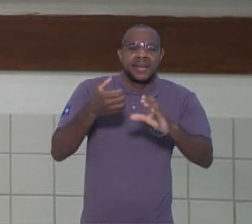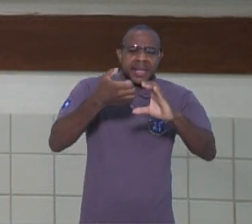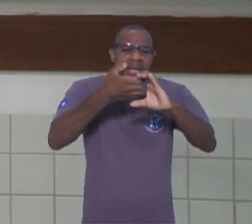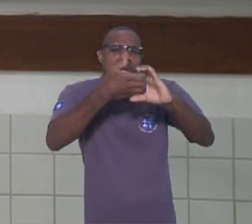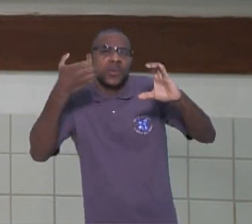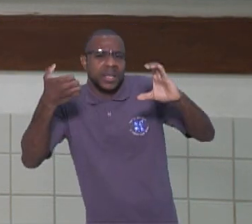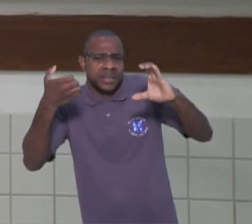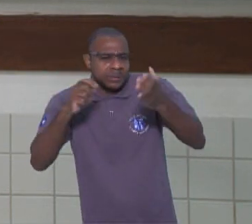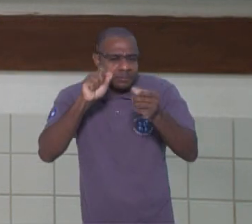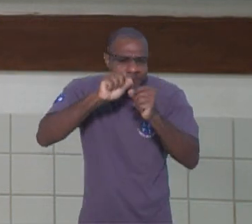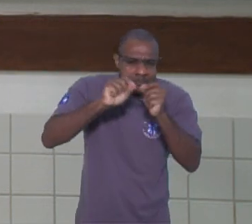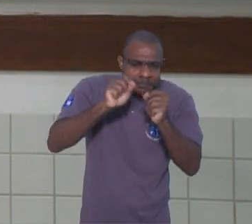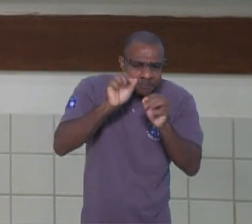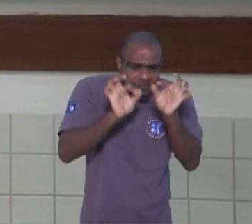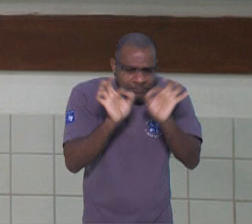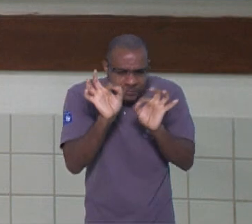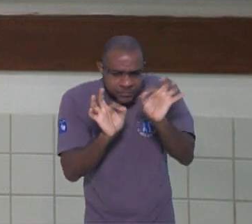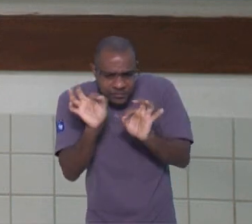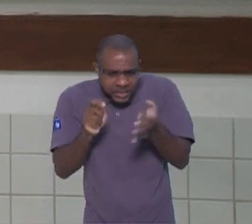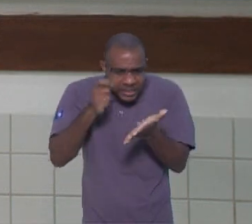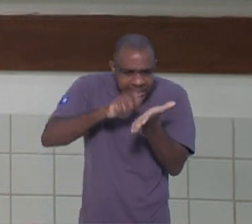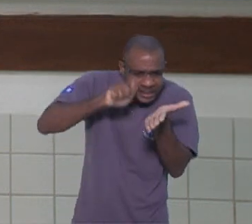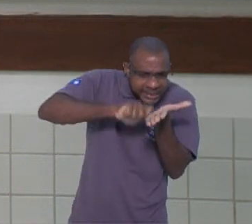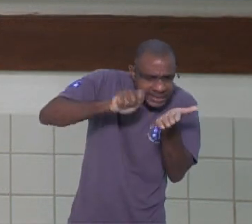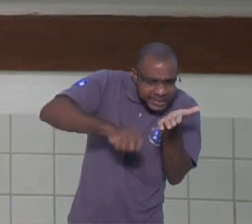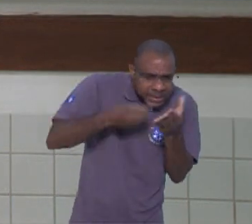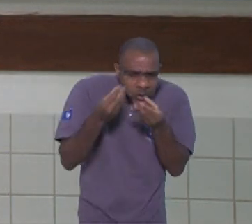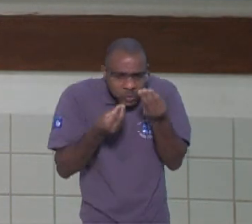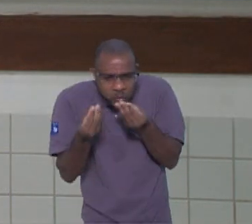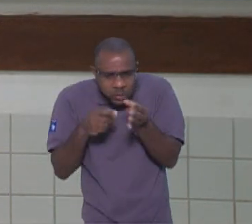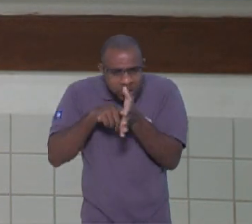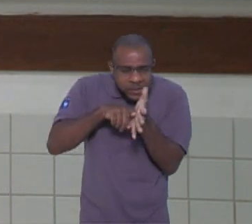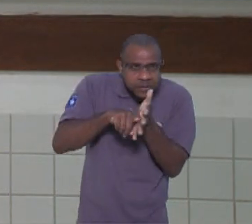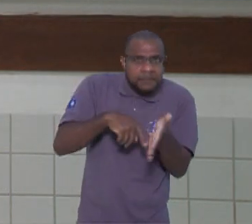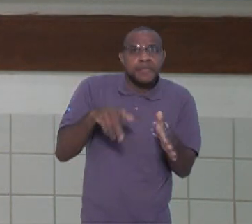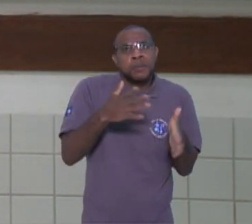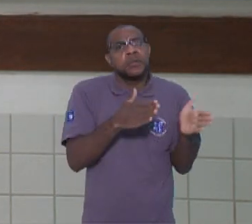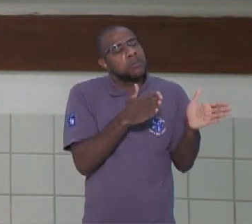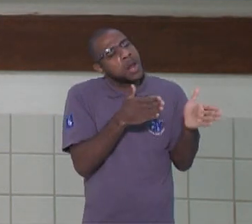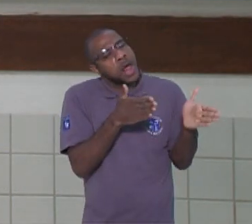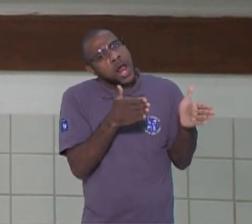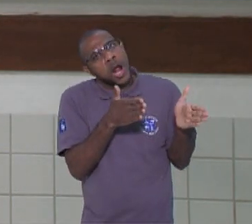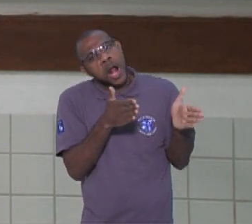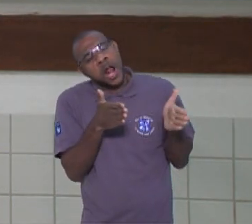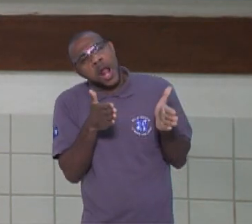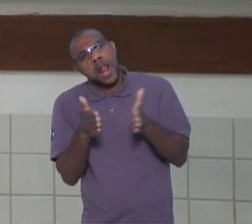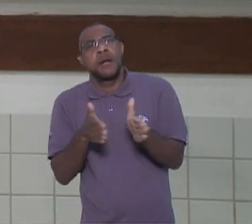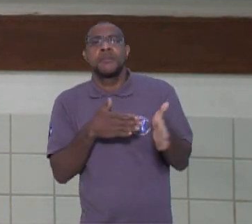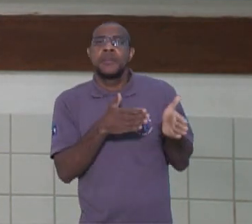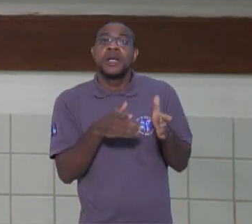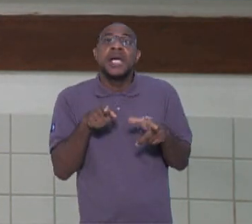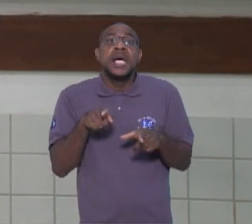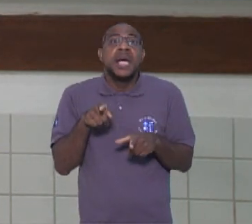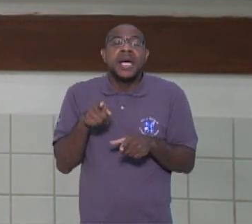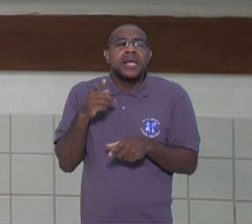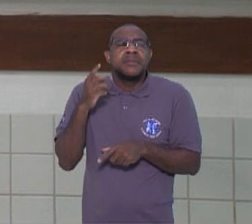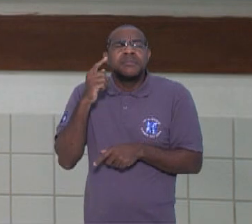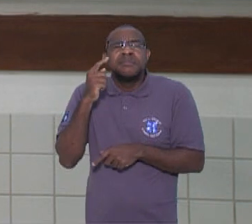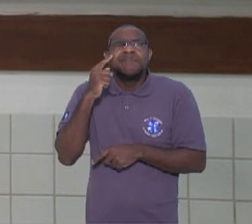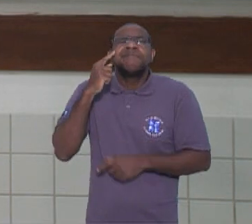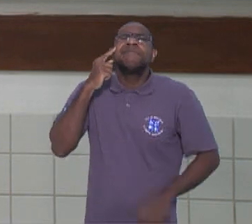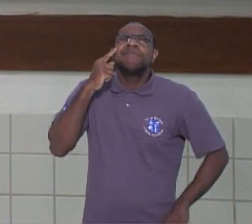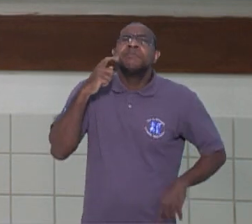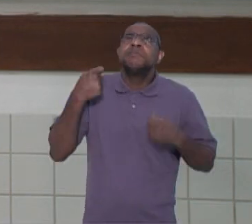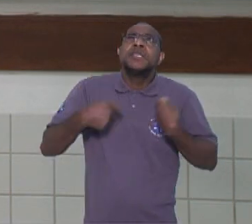tentavam equacionar isso, certo? Aí, com o passar do tempo, eles viram que eles precisavam ter uma